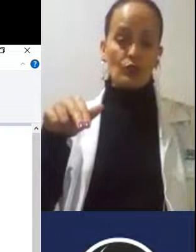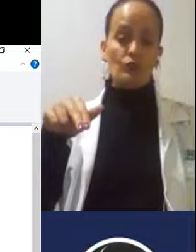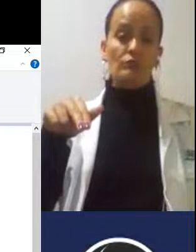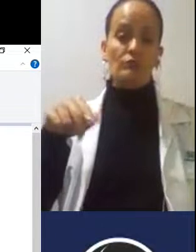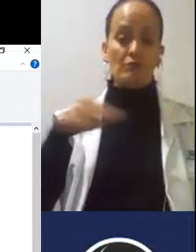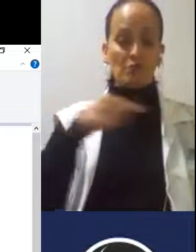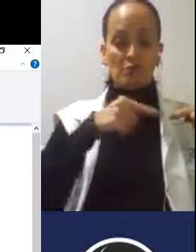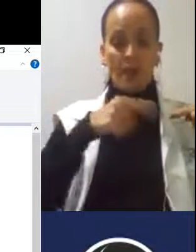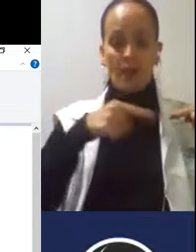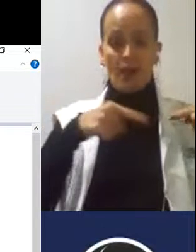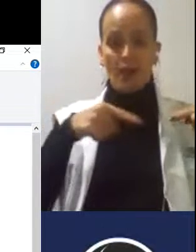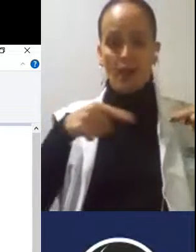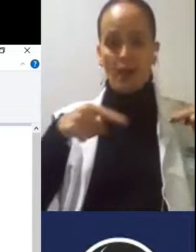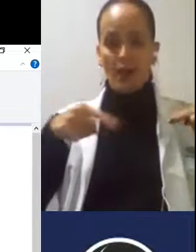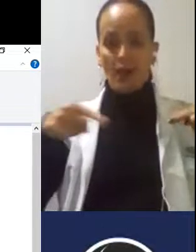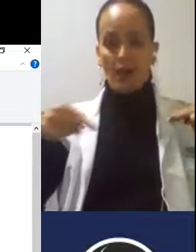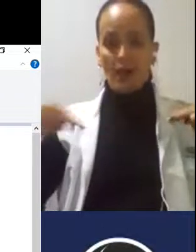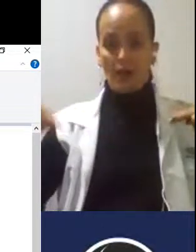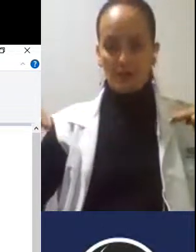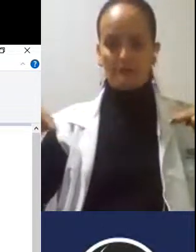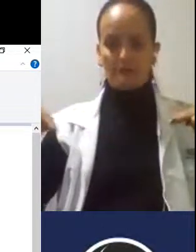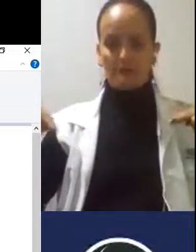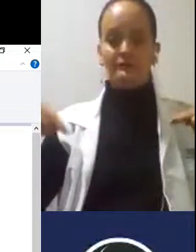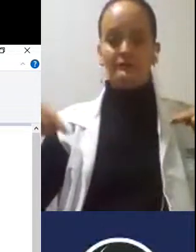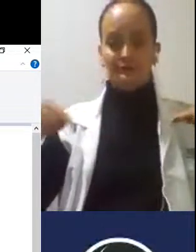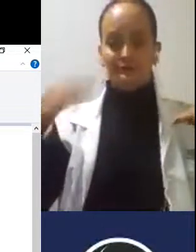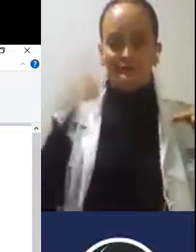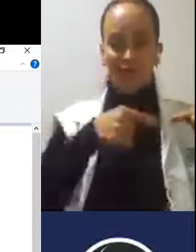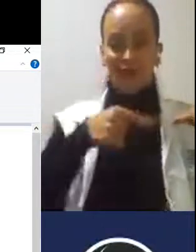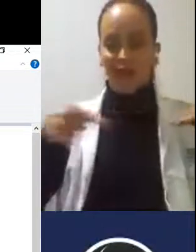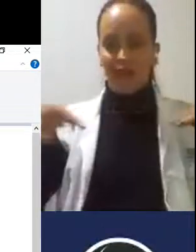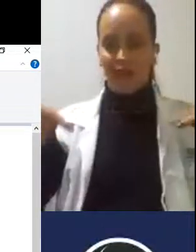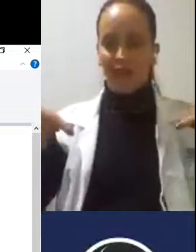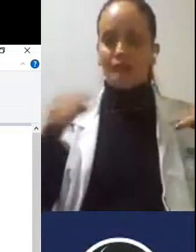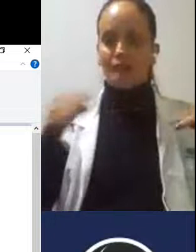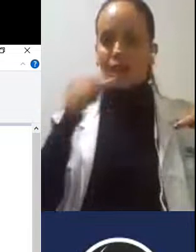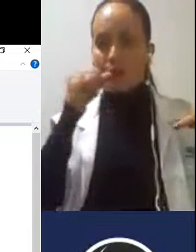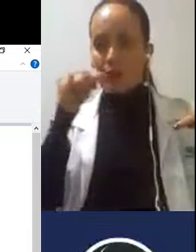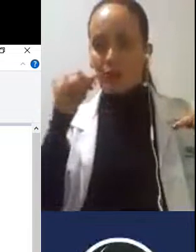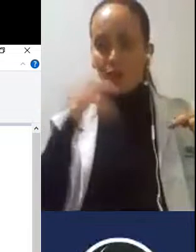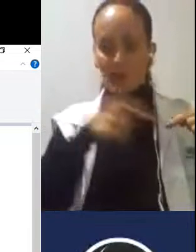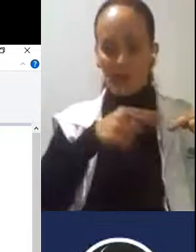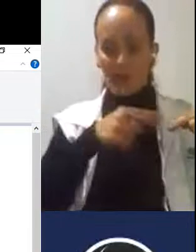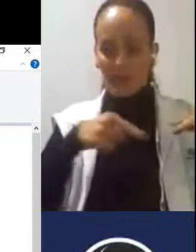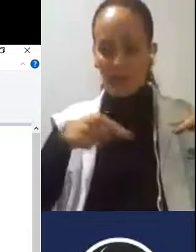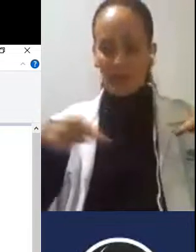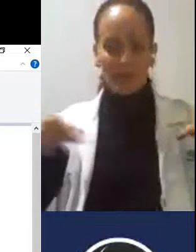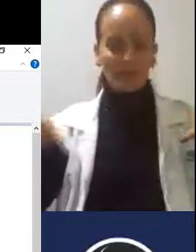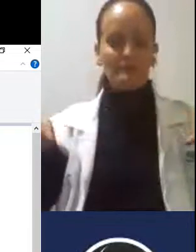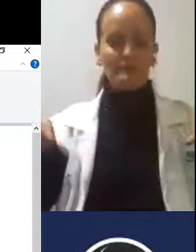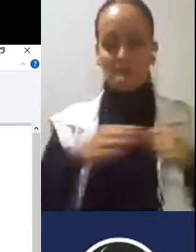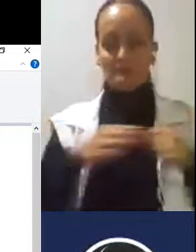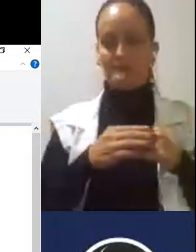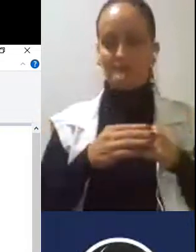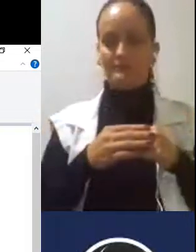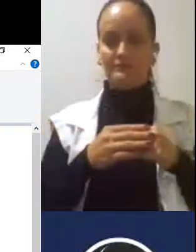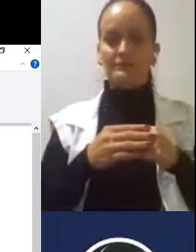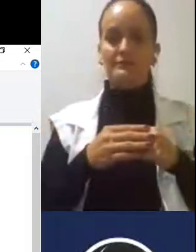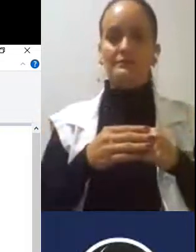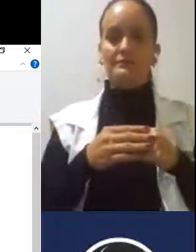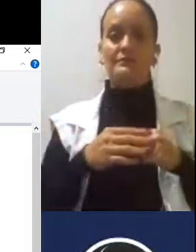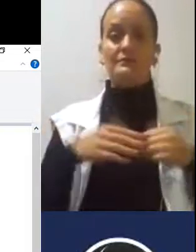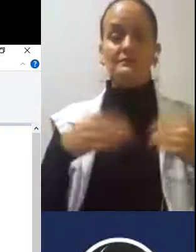A primeira lei de Ohm, certo? Então, a primeira lei de Ohm, o que, que ela define? Ela define a proporcionalidade entre esses